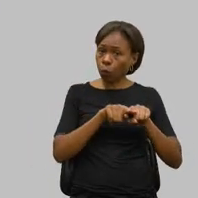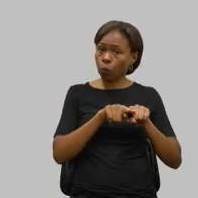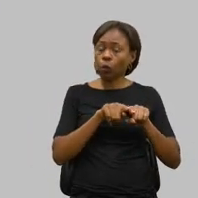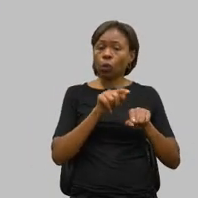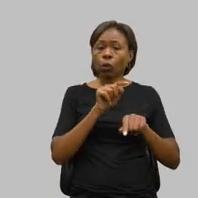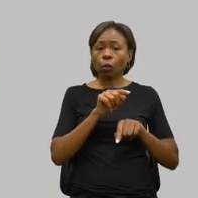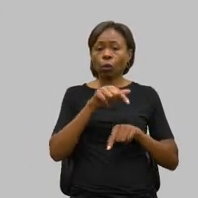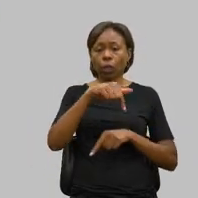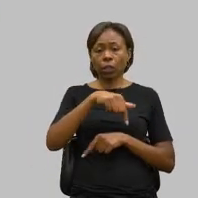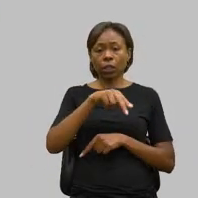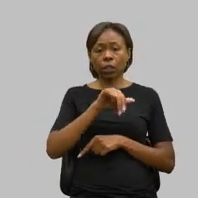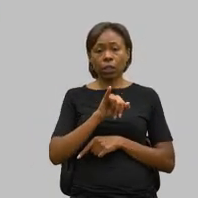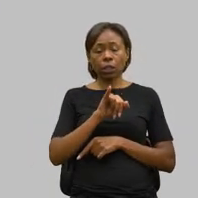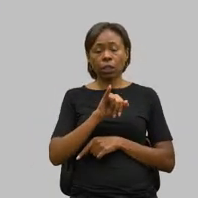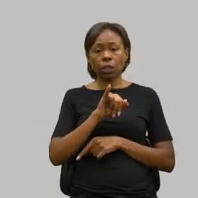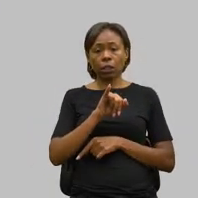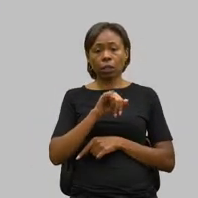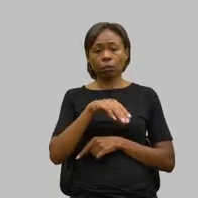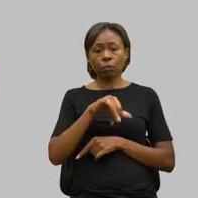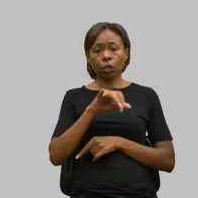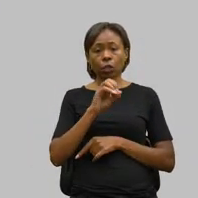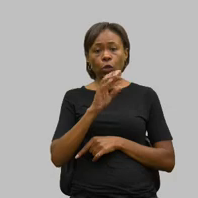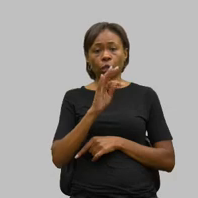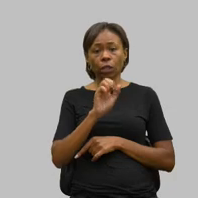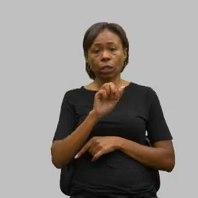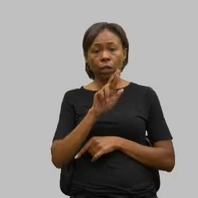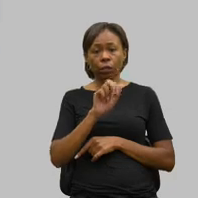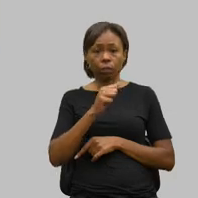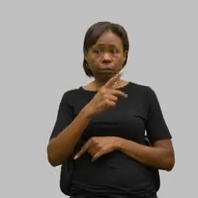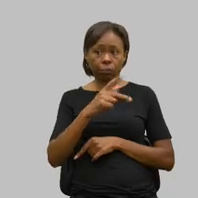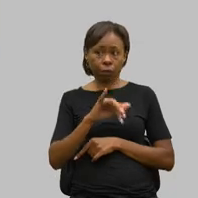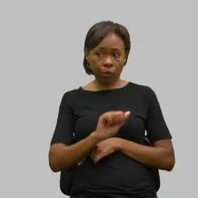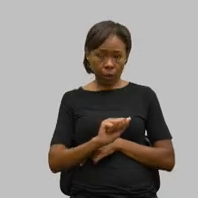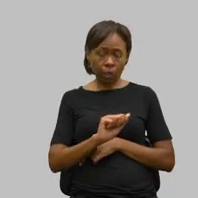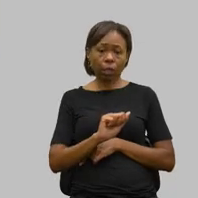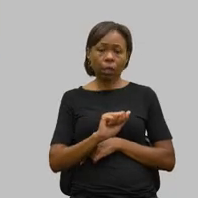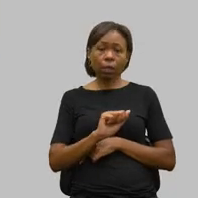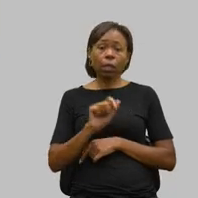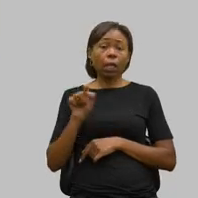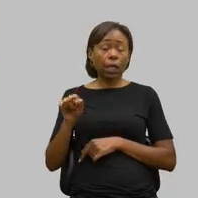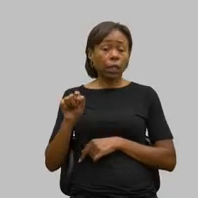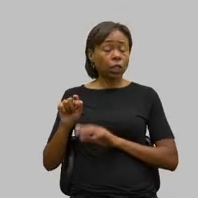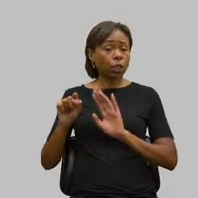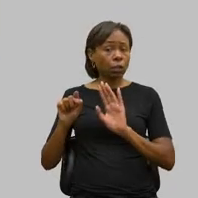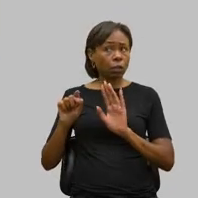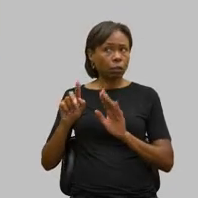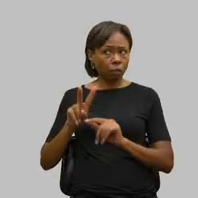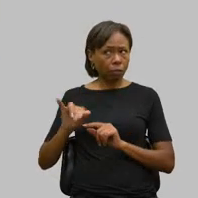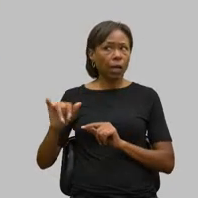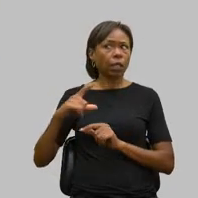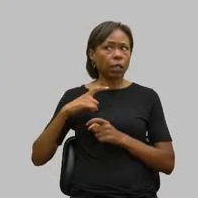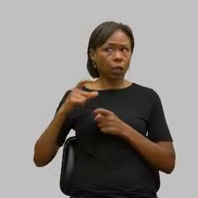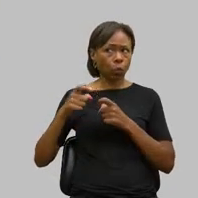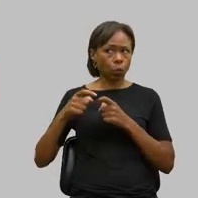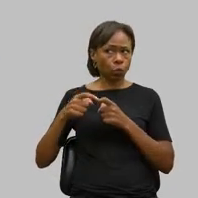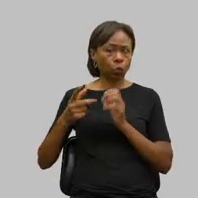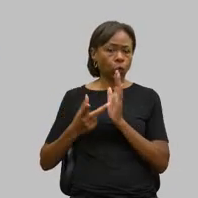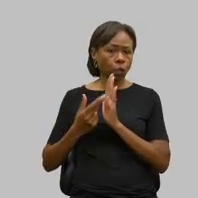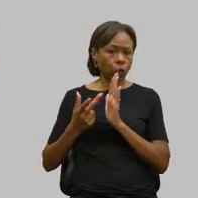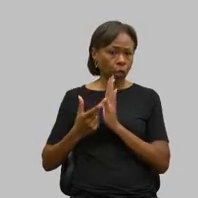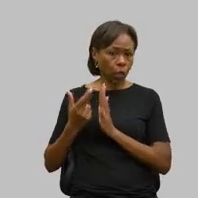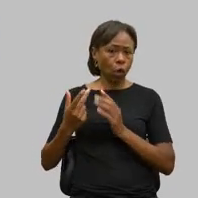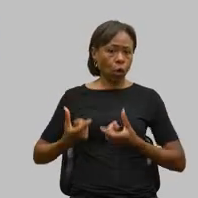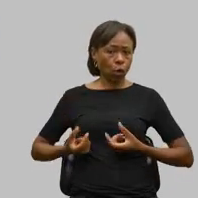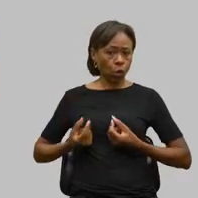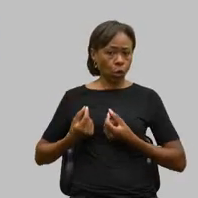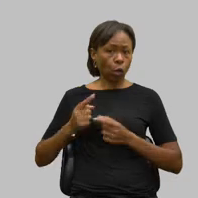e Janaúba já terá cirurgião oncológico e cirurgião de cabeça e pescoço, que o pessoal está cuidando direitinho.